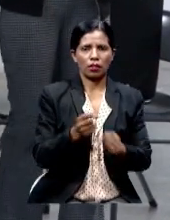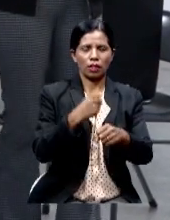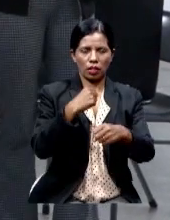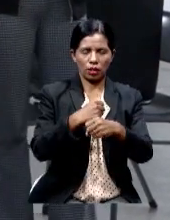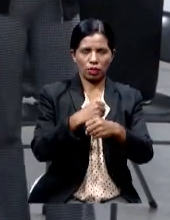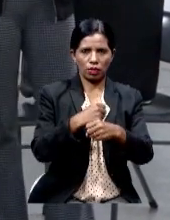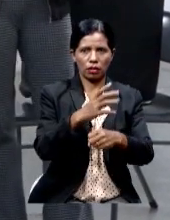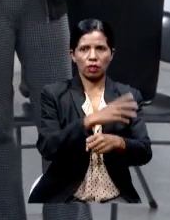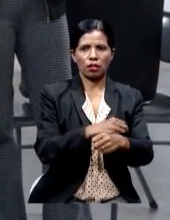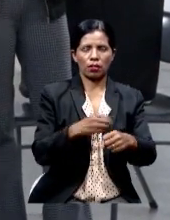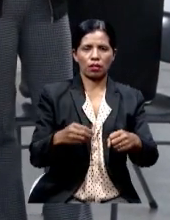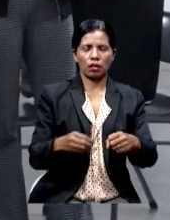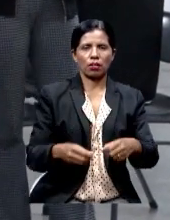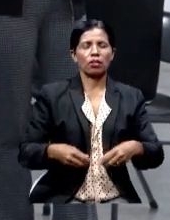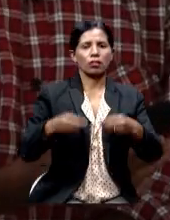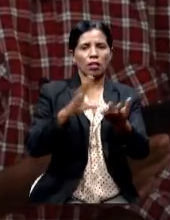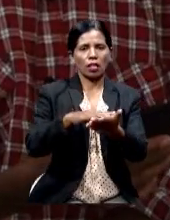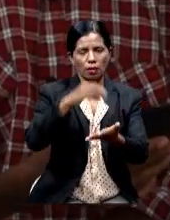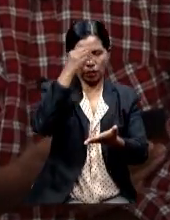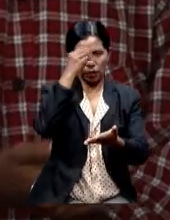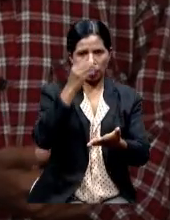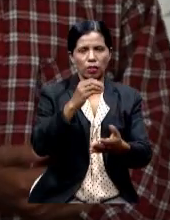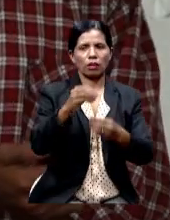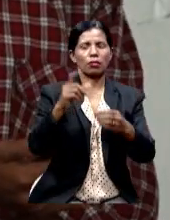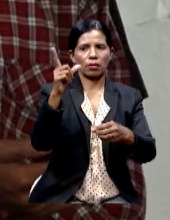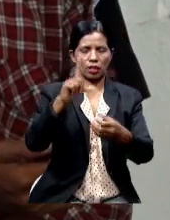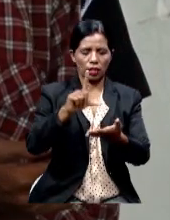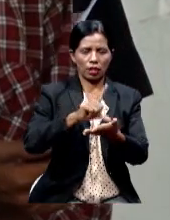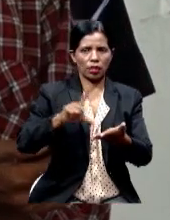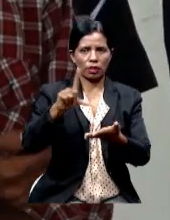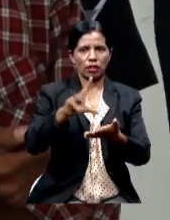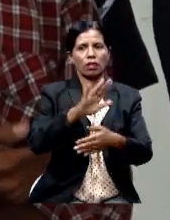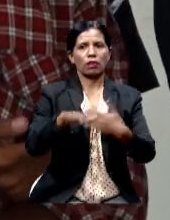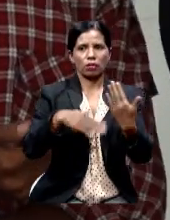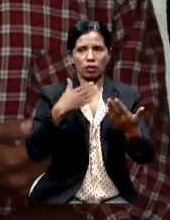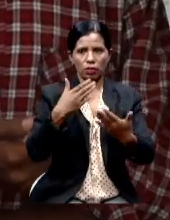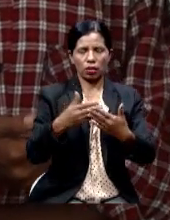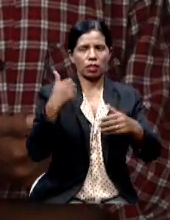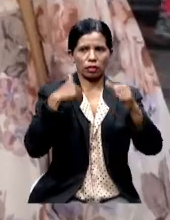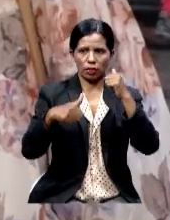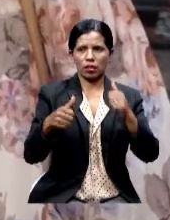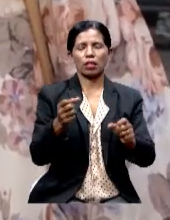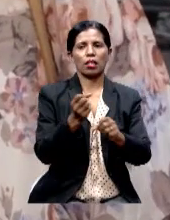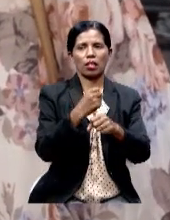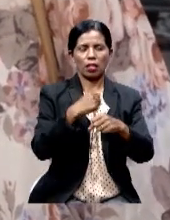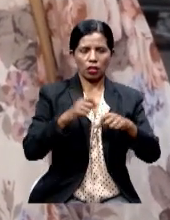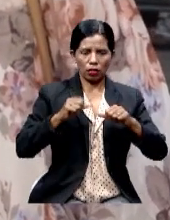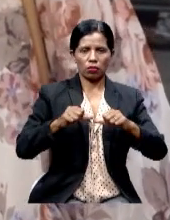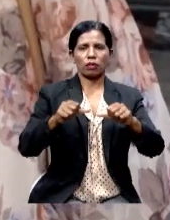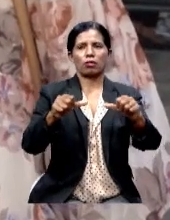fulangua liu, Sira nos aprende na língua básica, conversação balo-balo, atividade Sira nem